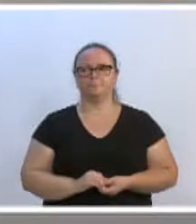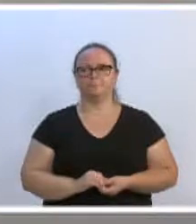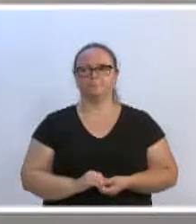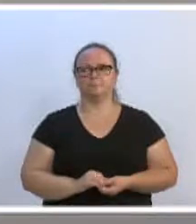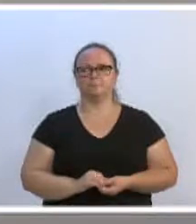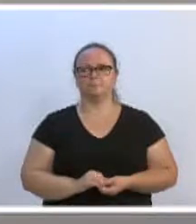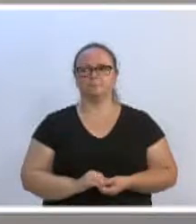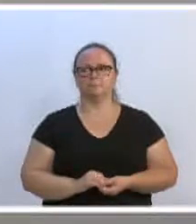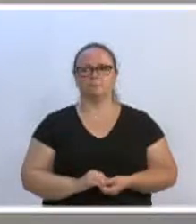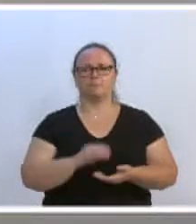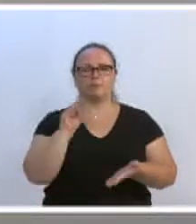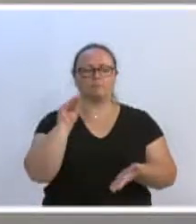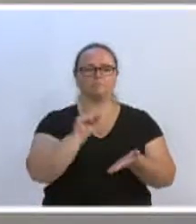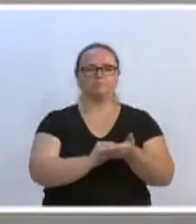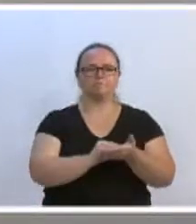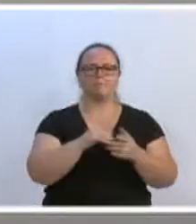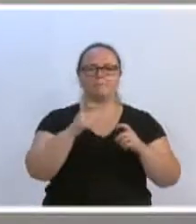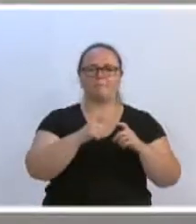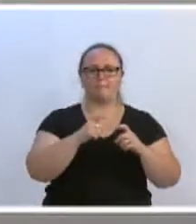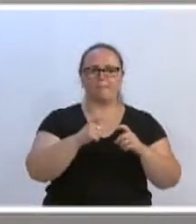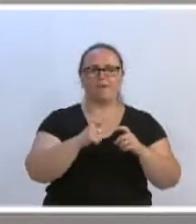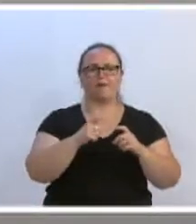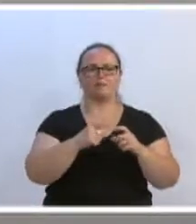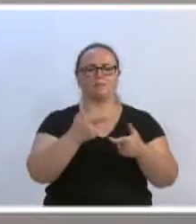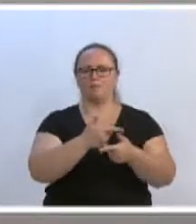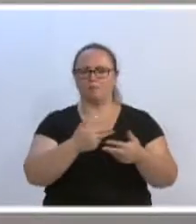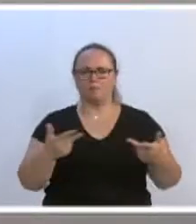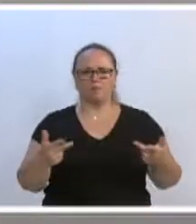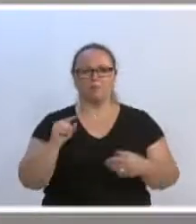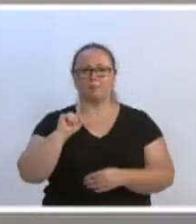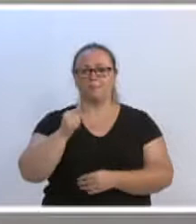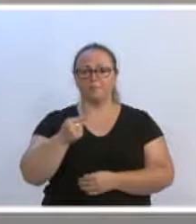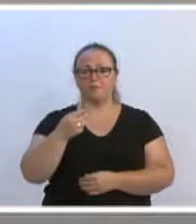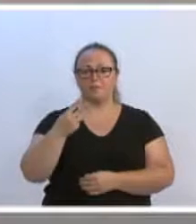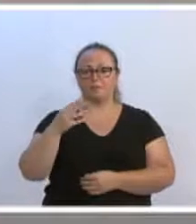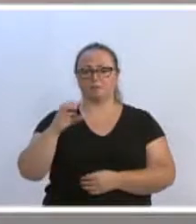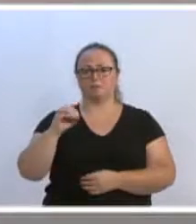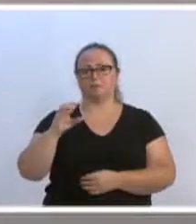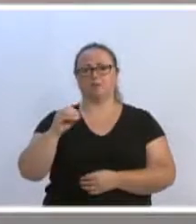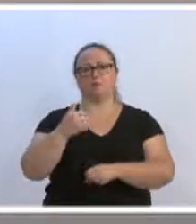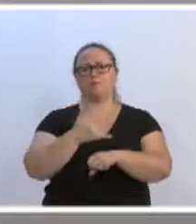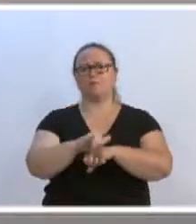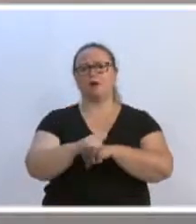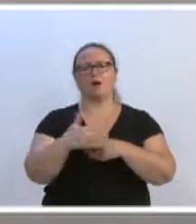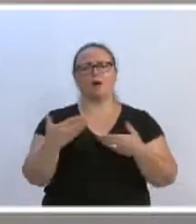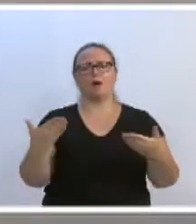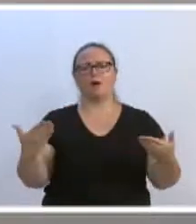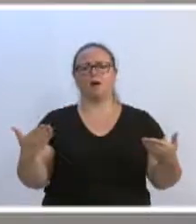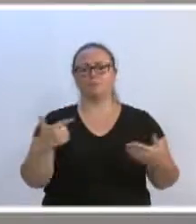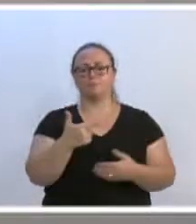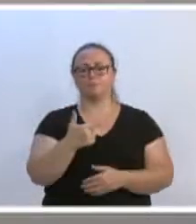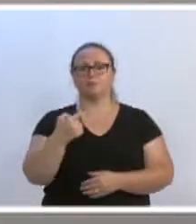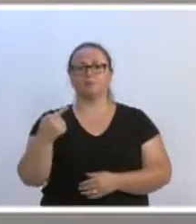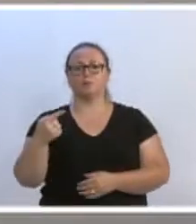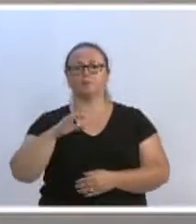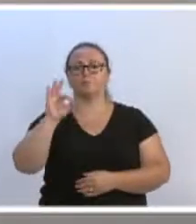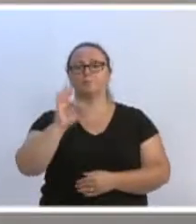procedimentos médicos mil e trezentos senhores vereadores isso corresponde a 21%